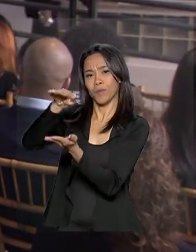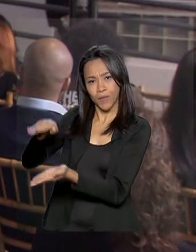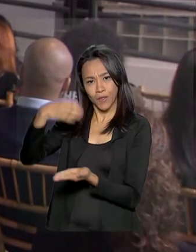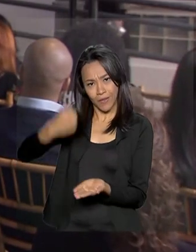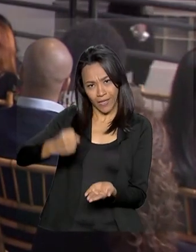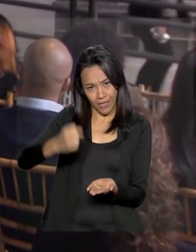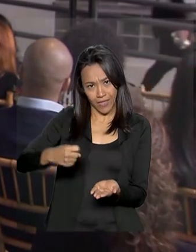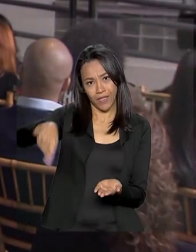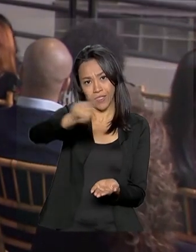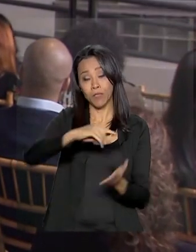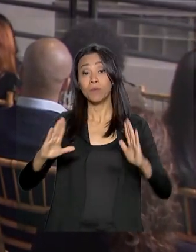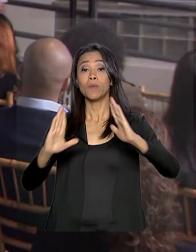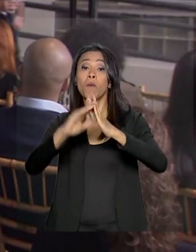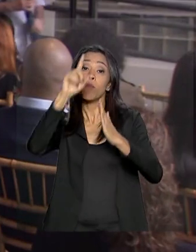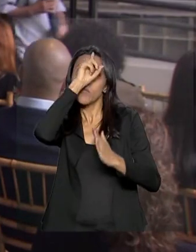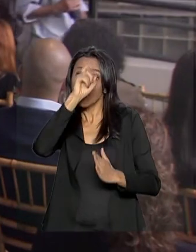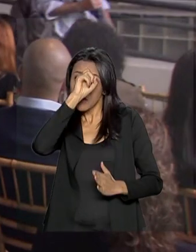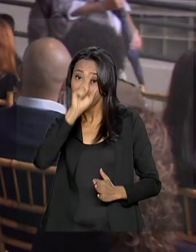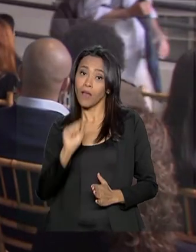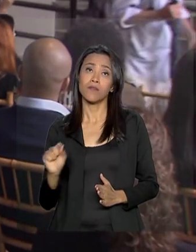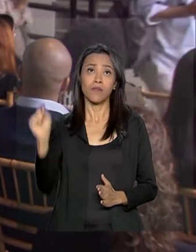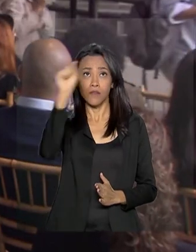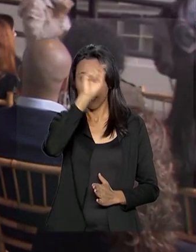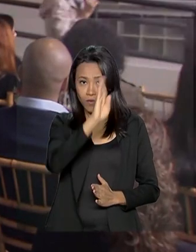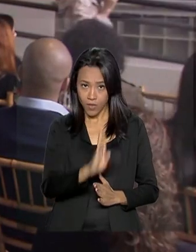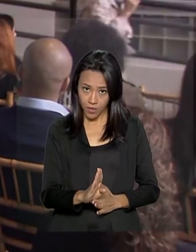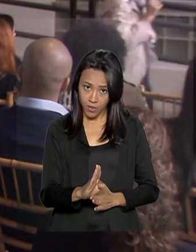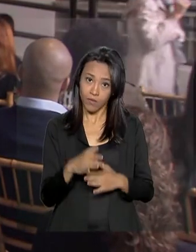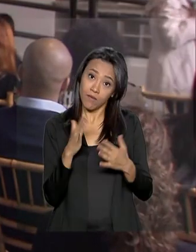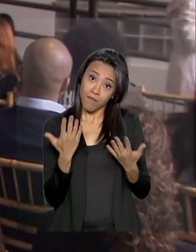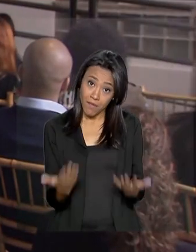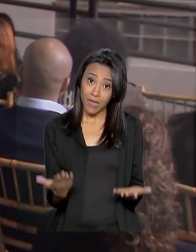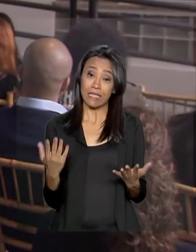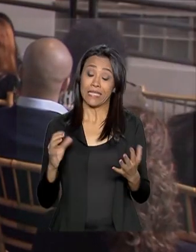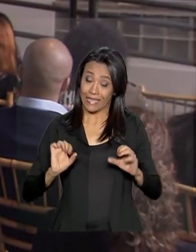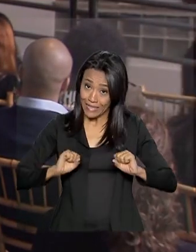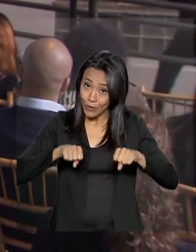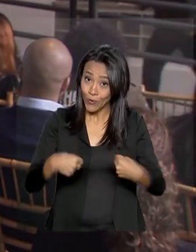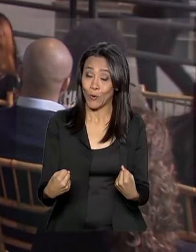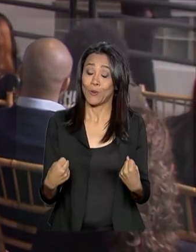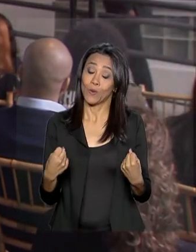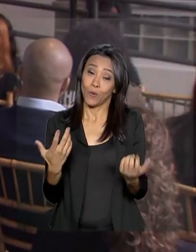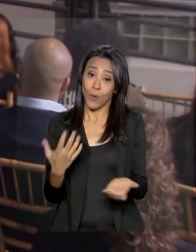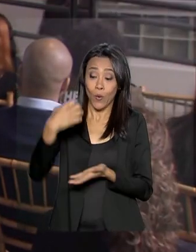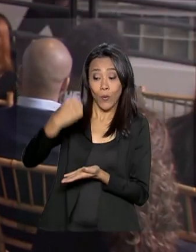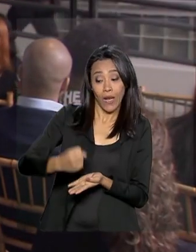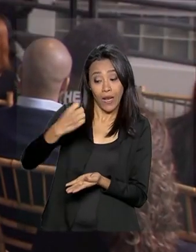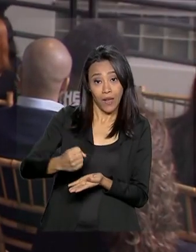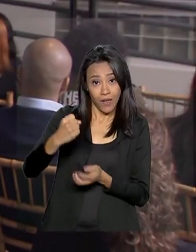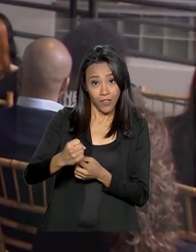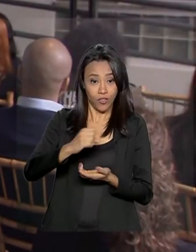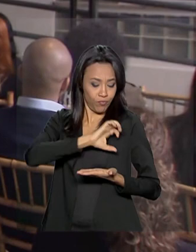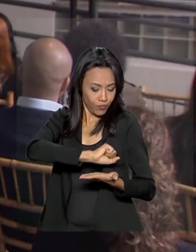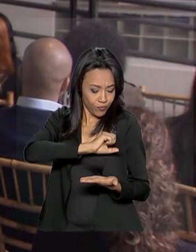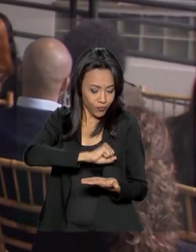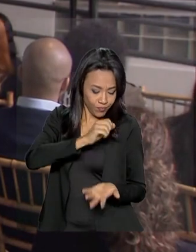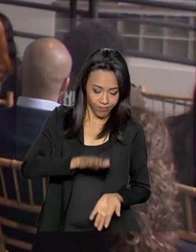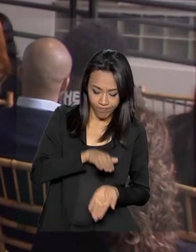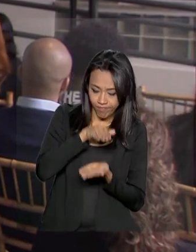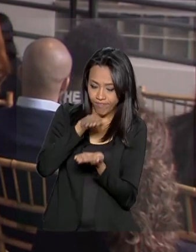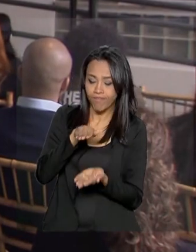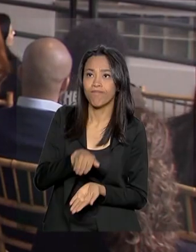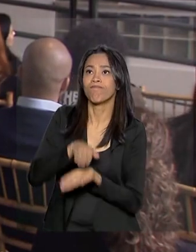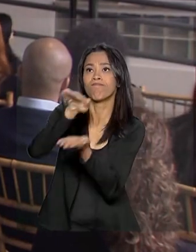que estão internados em unidades neonatais em todo o país. Mas apesar dos esforços, o leite materno coletado não é suficiente